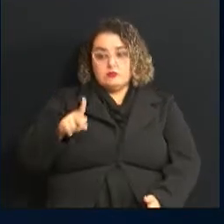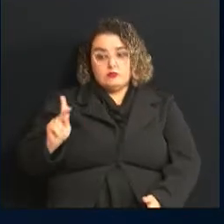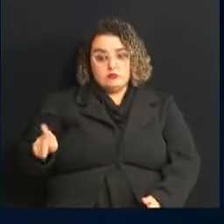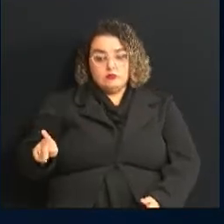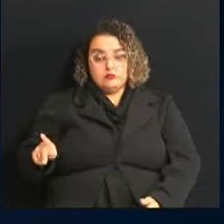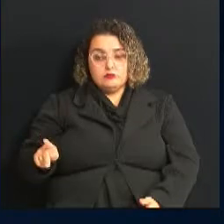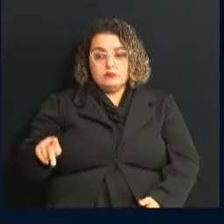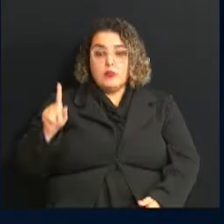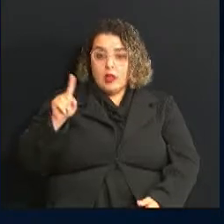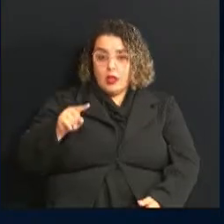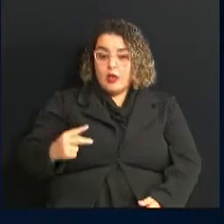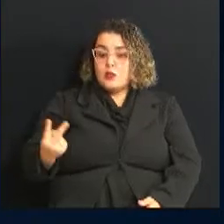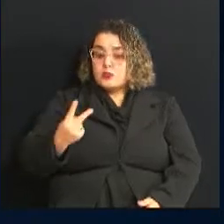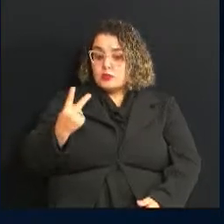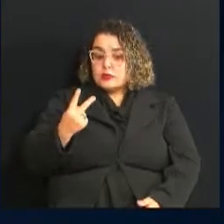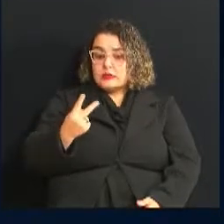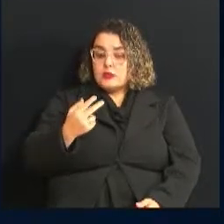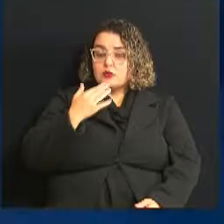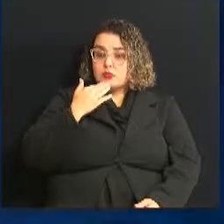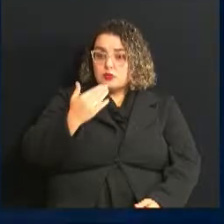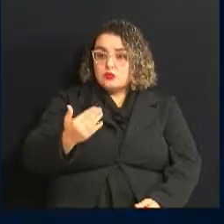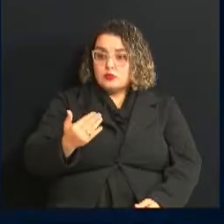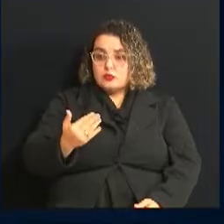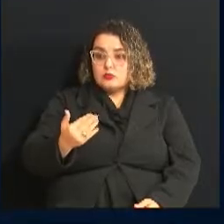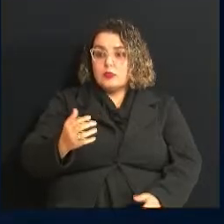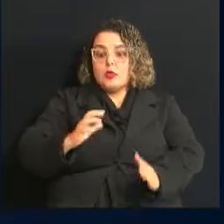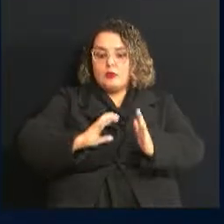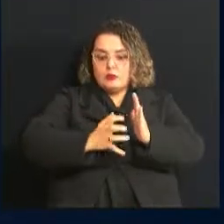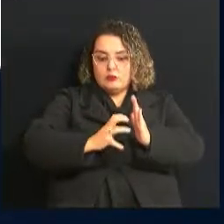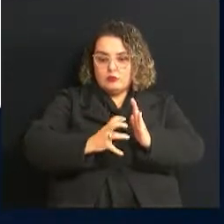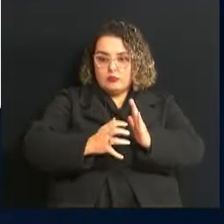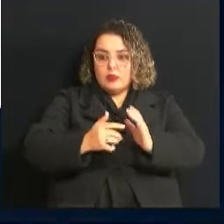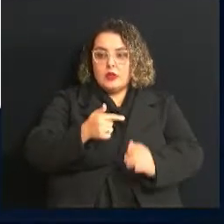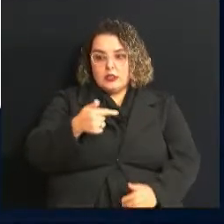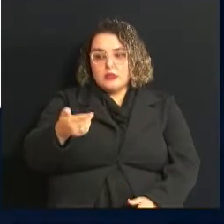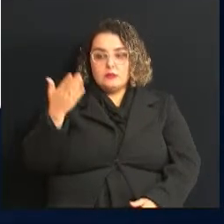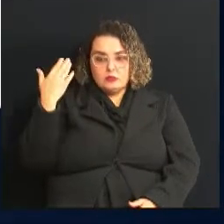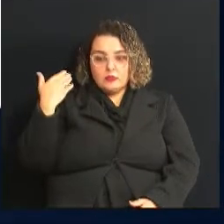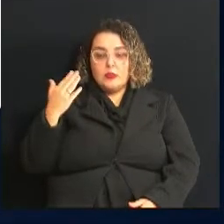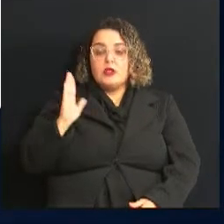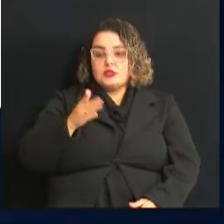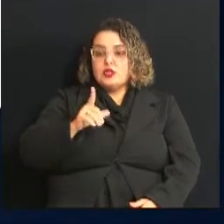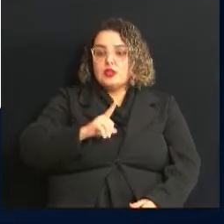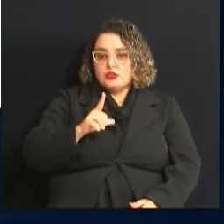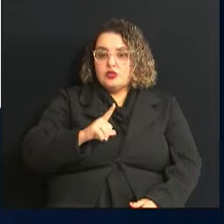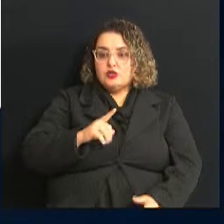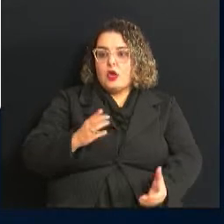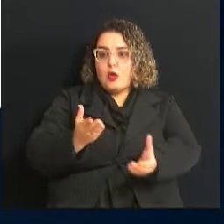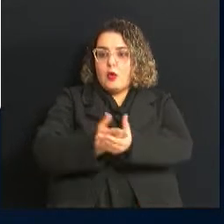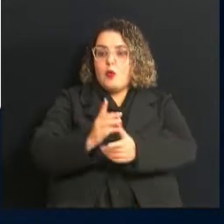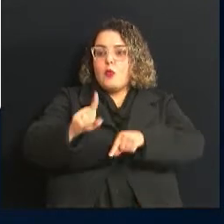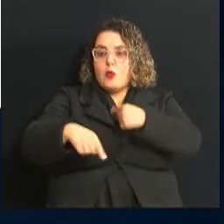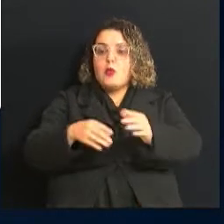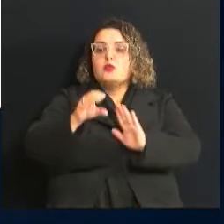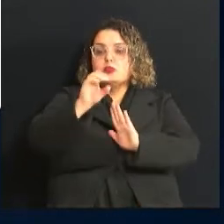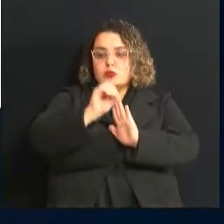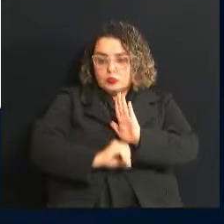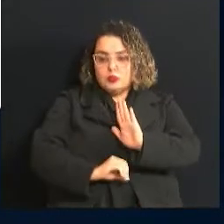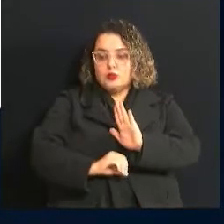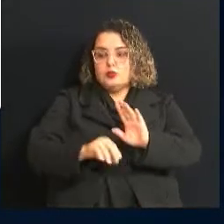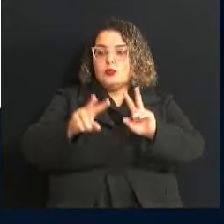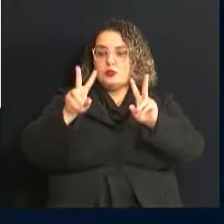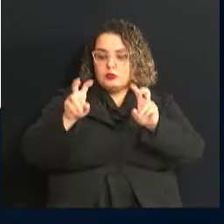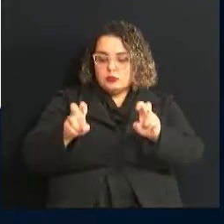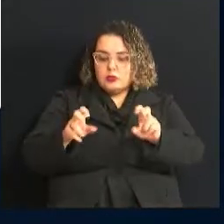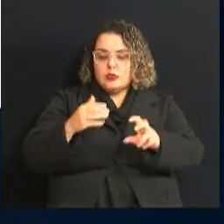o segundo pedido protocolado pelo partido. Na semana passada, já havia sido protocolado um outro ofício com o mesmo teor,